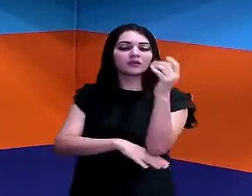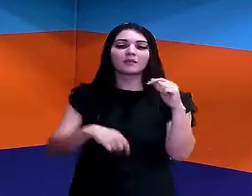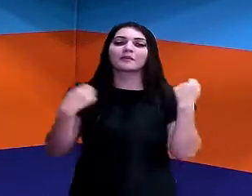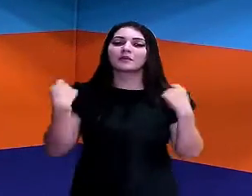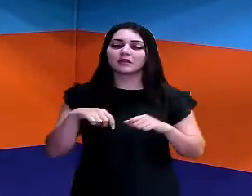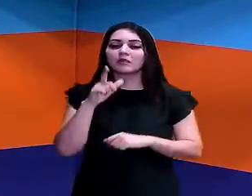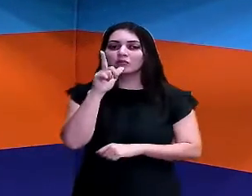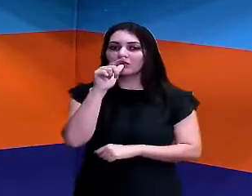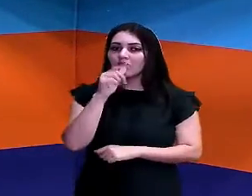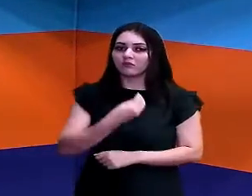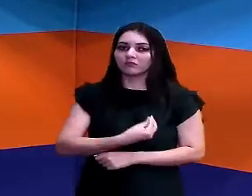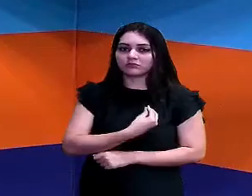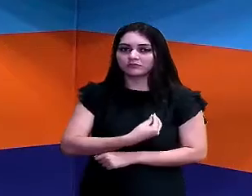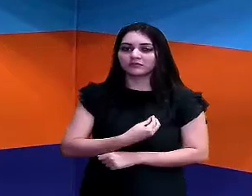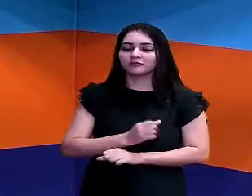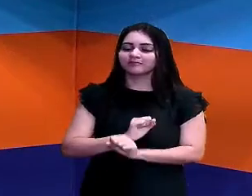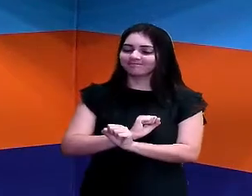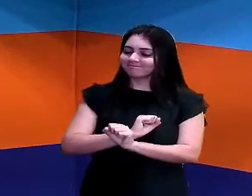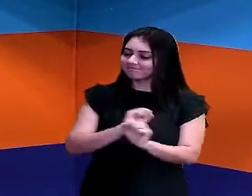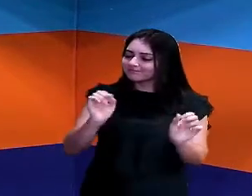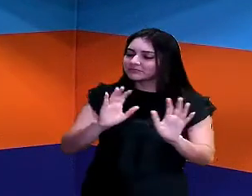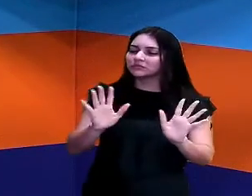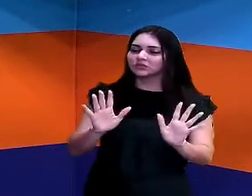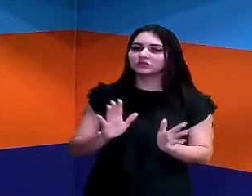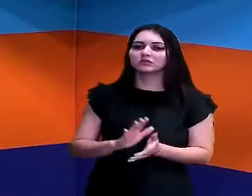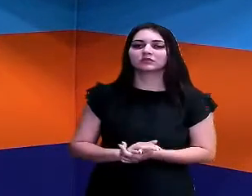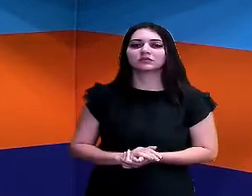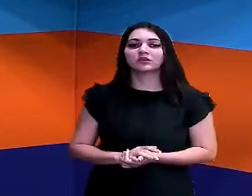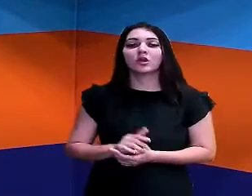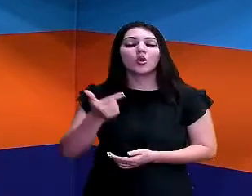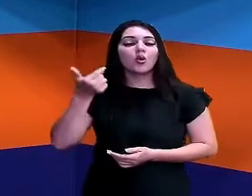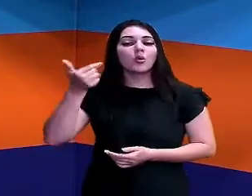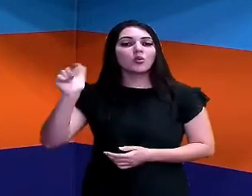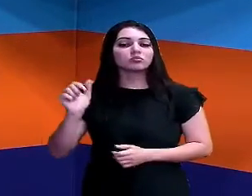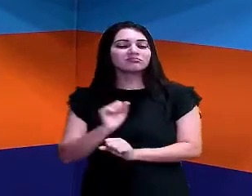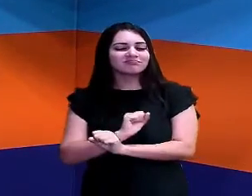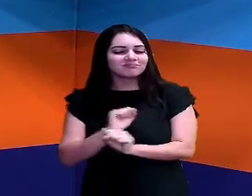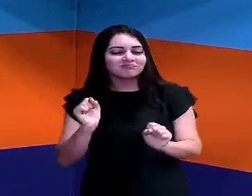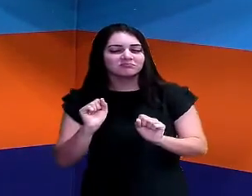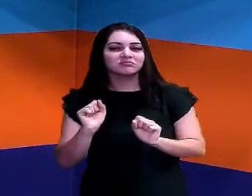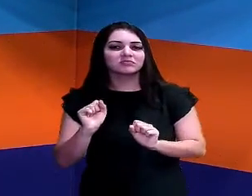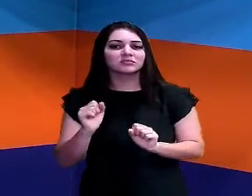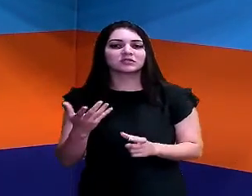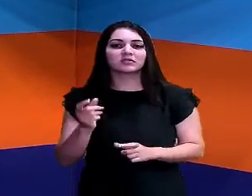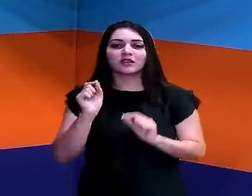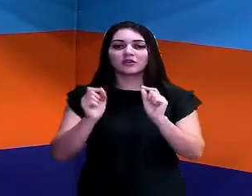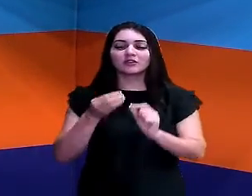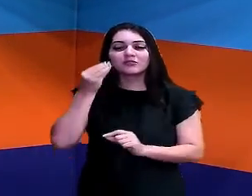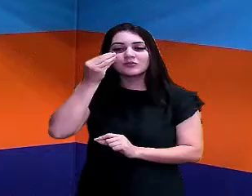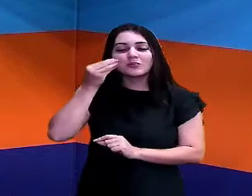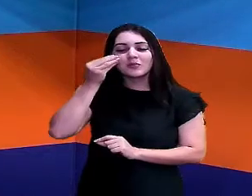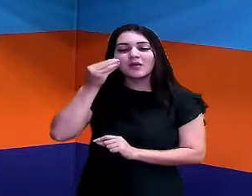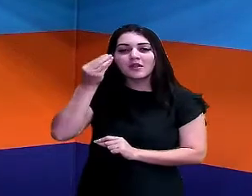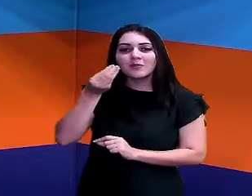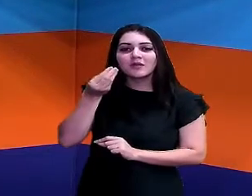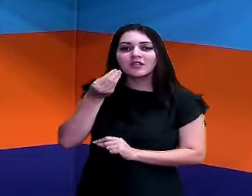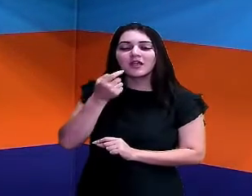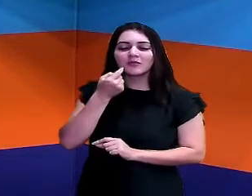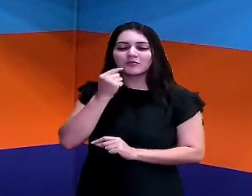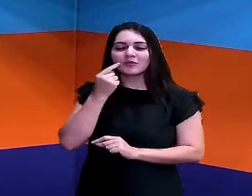para viver. Então, é impossível. Outra situação impossível é chupar um limão sem fazer